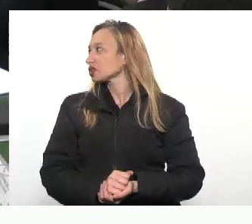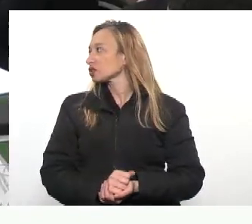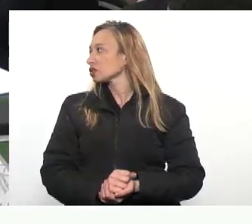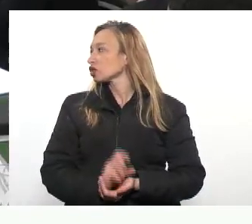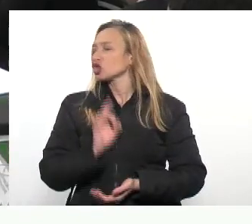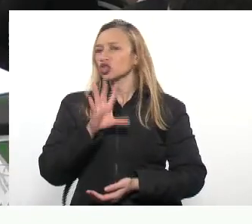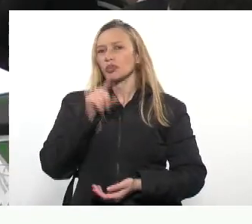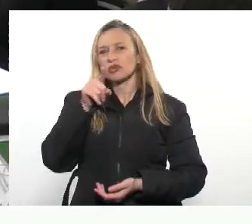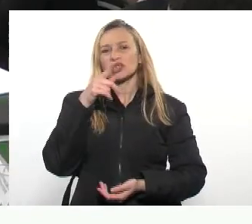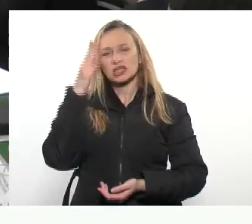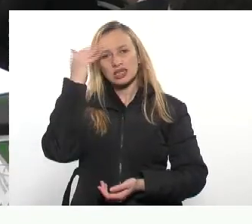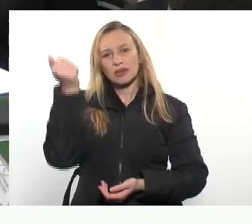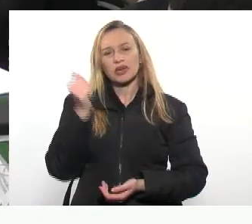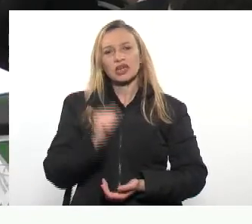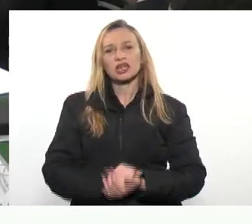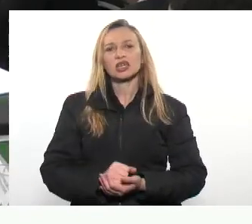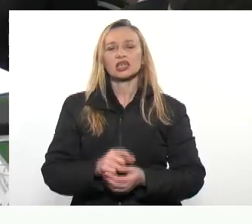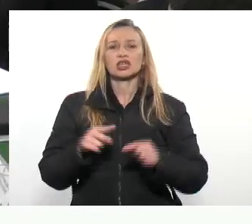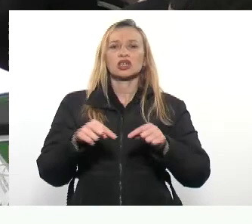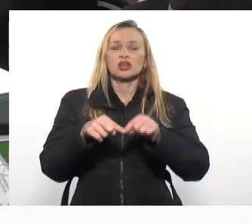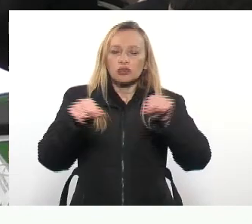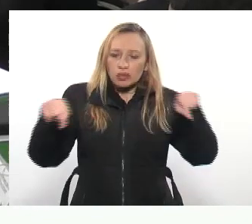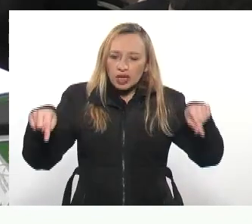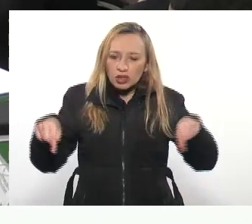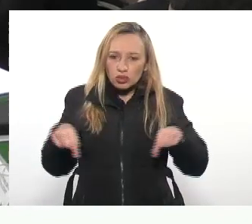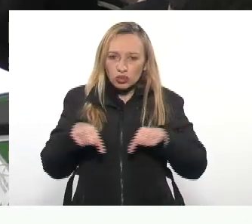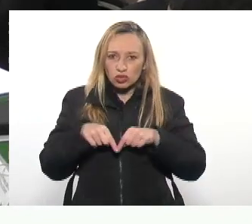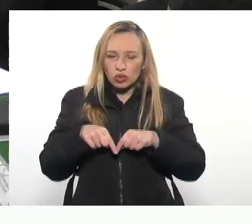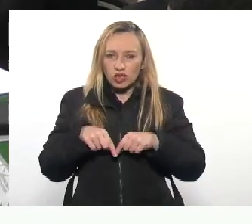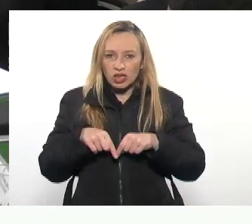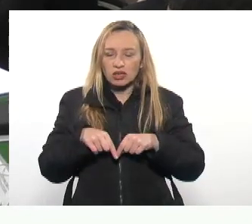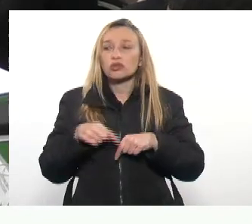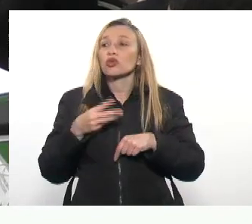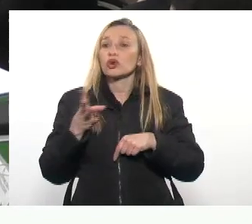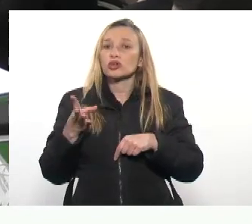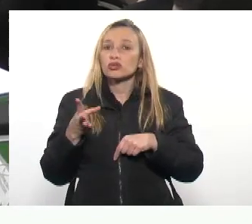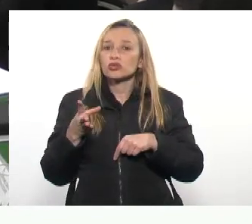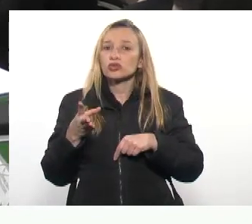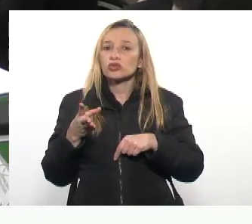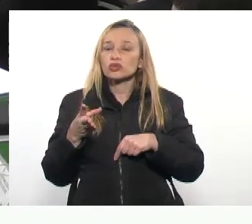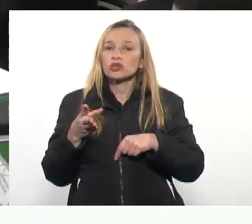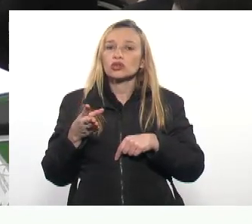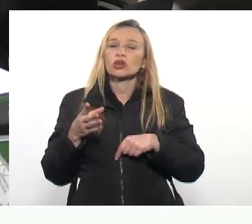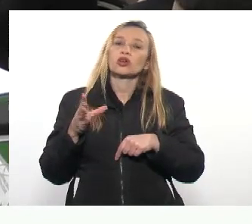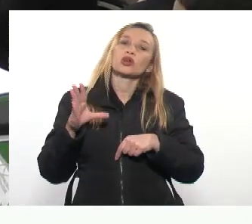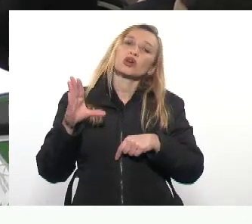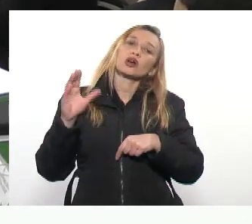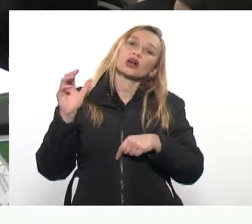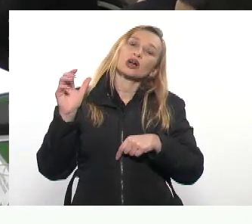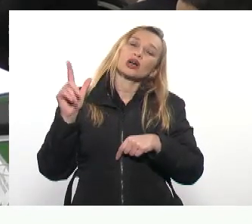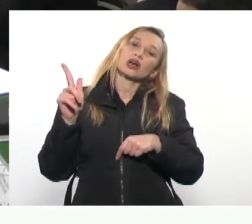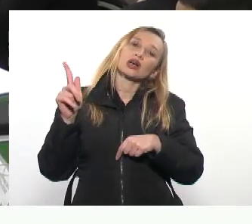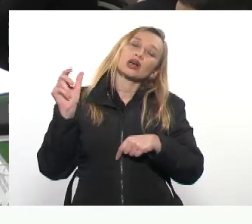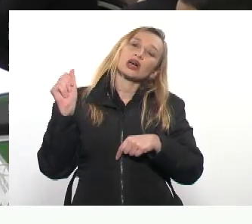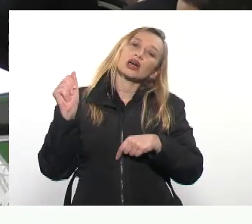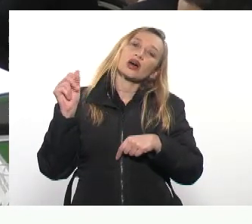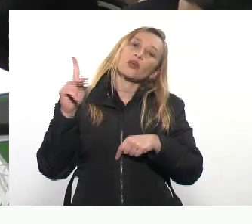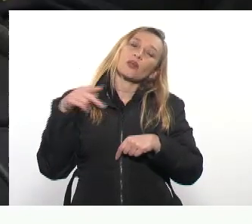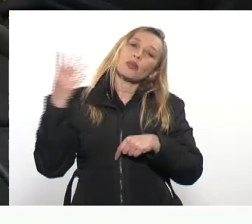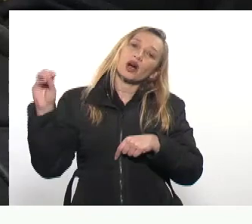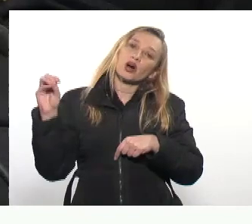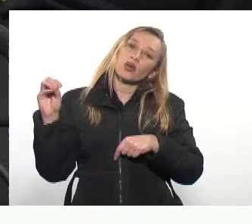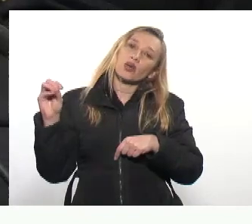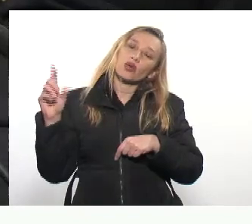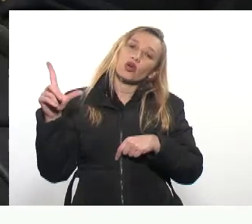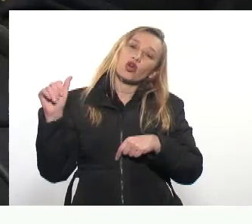vocês saberem, até tantos metros quadrados de área de unidade comercial, você vai construir um galpão, uma loja, você estaria